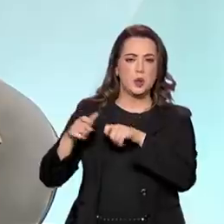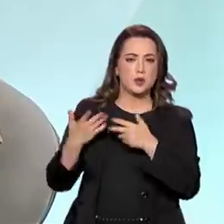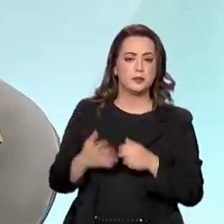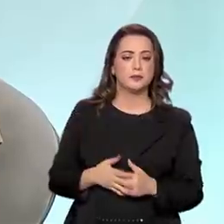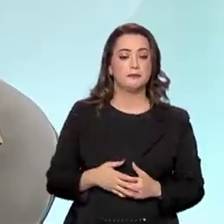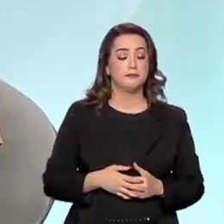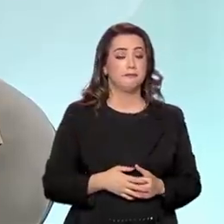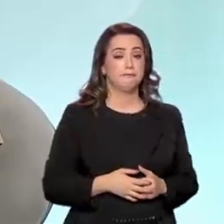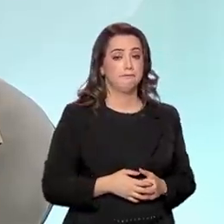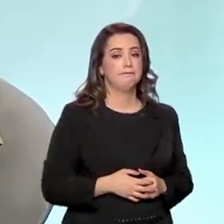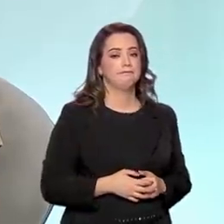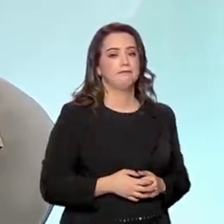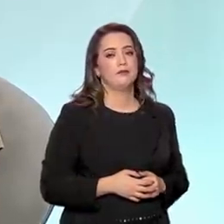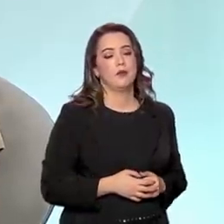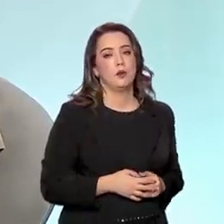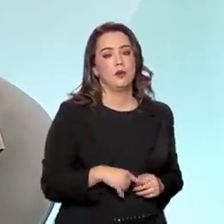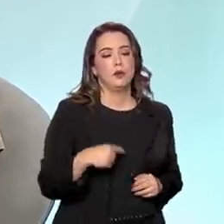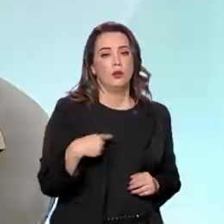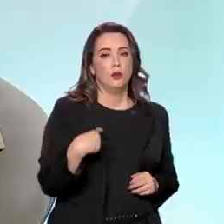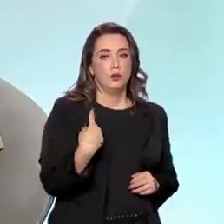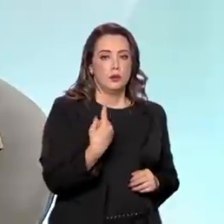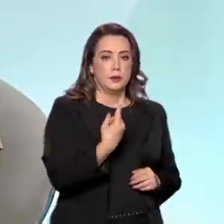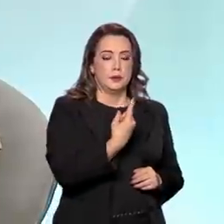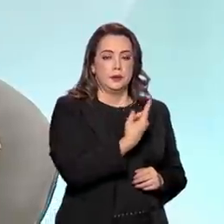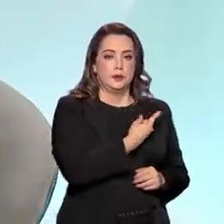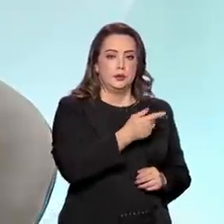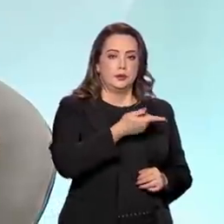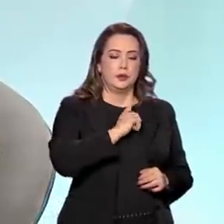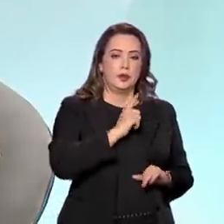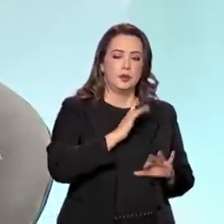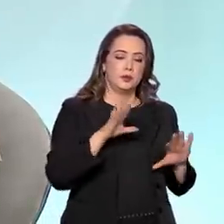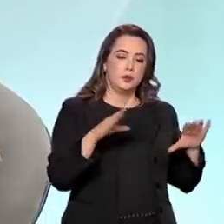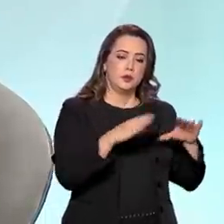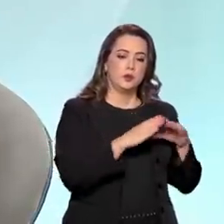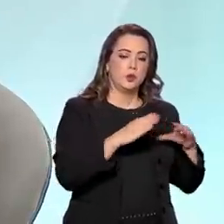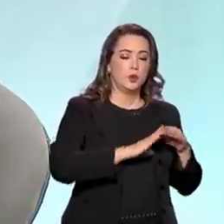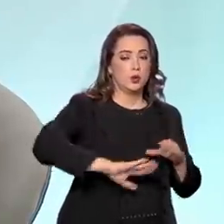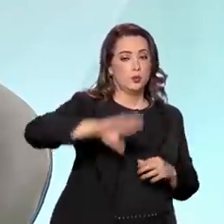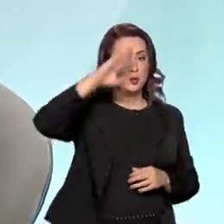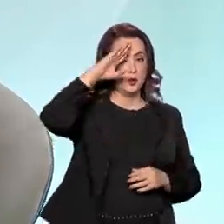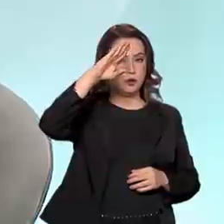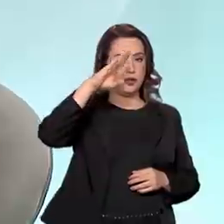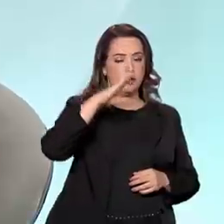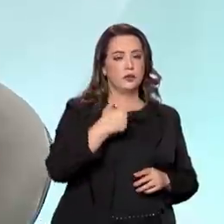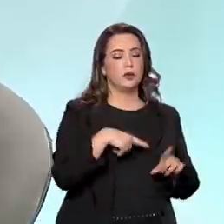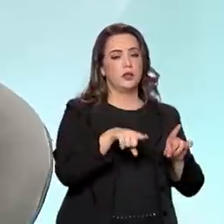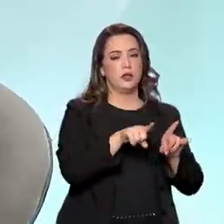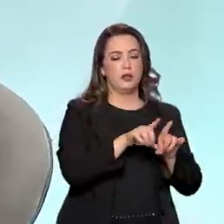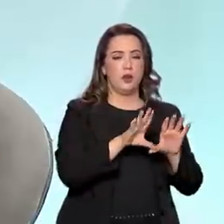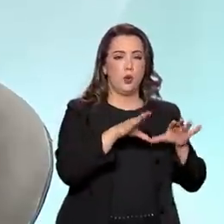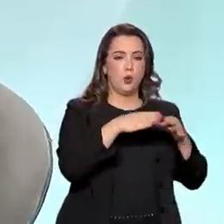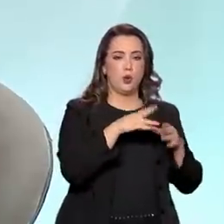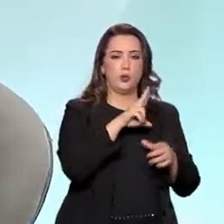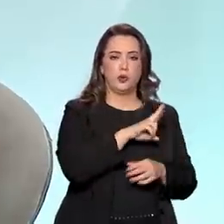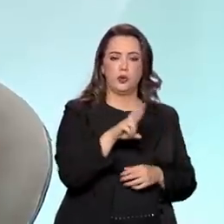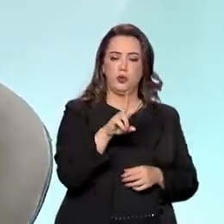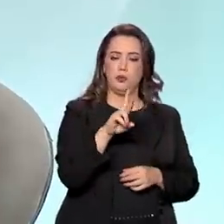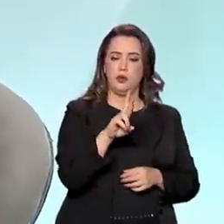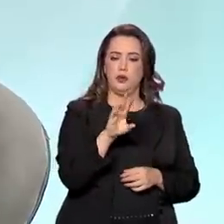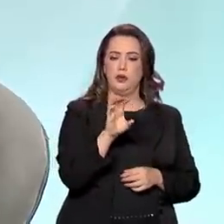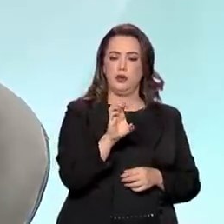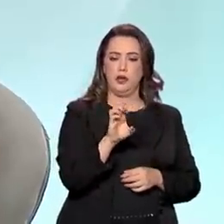é nós temos um uma parte do soldados que o efetivo variado que o Recruta são esses aí